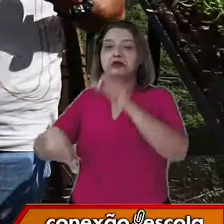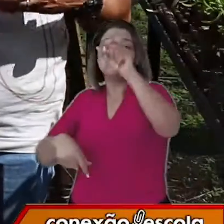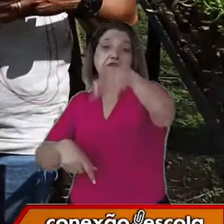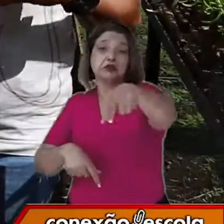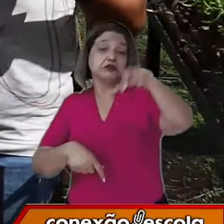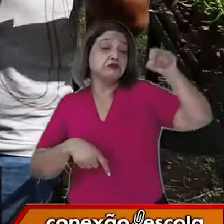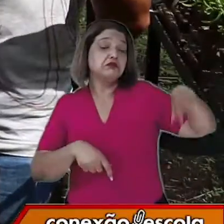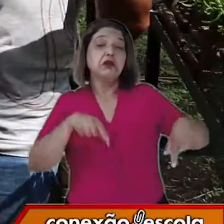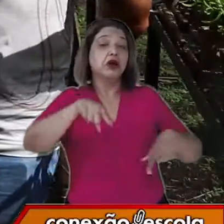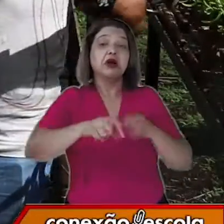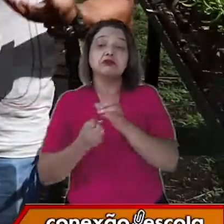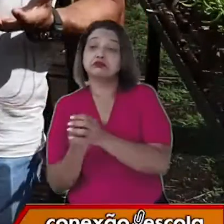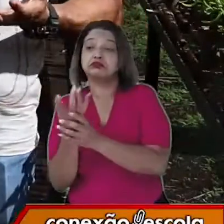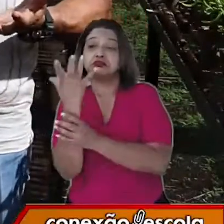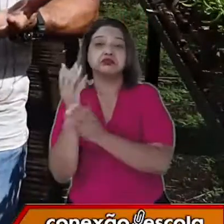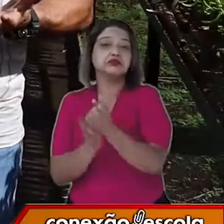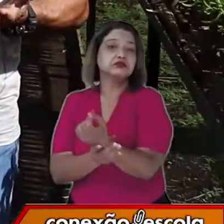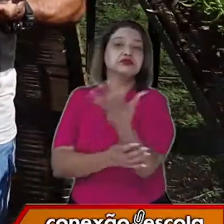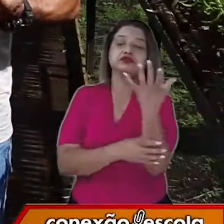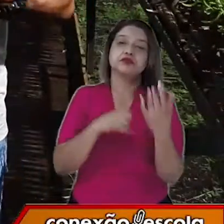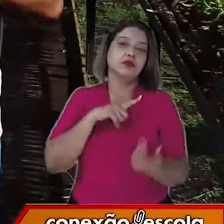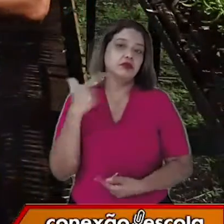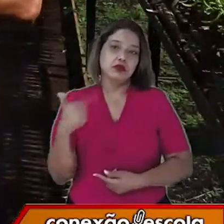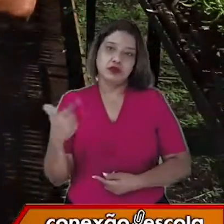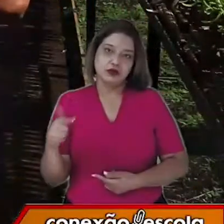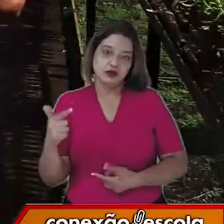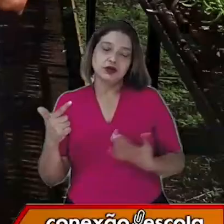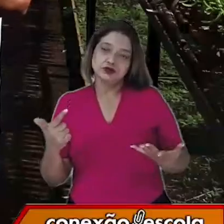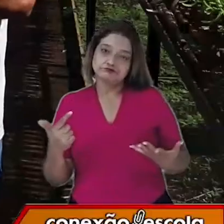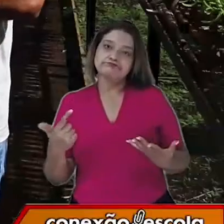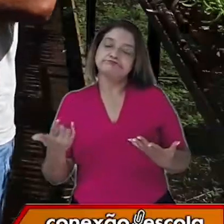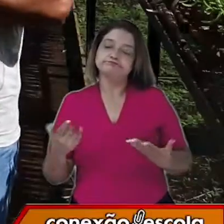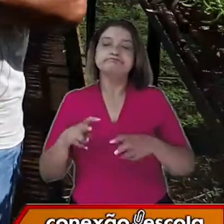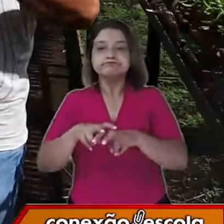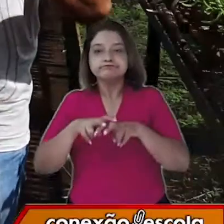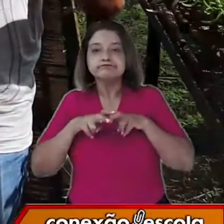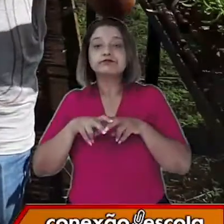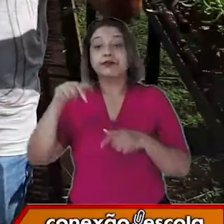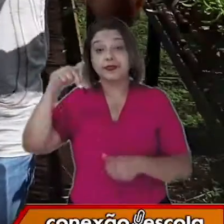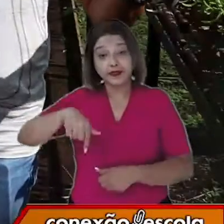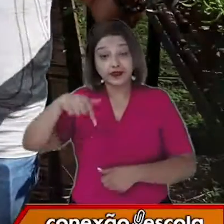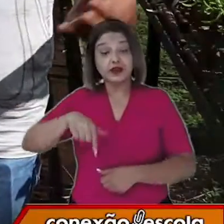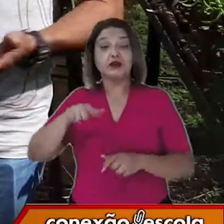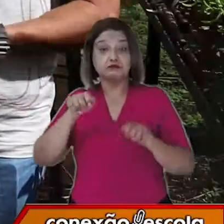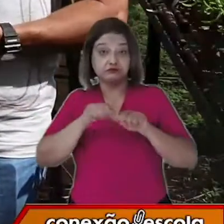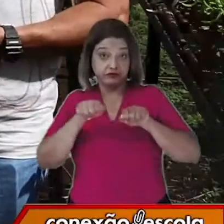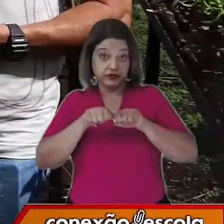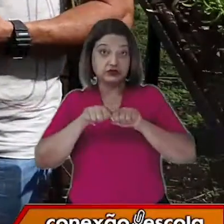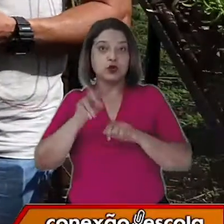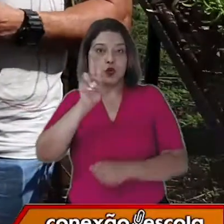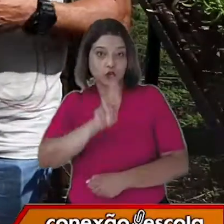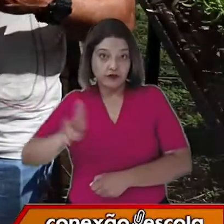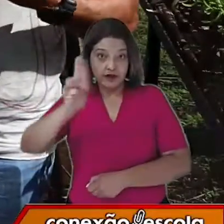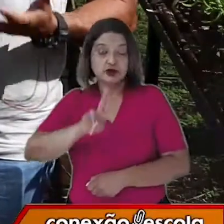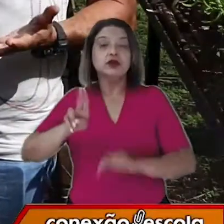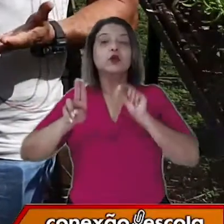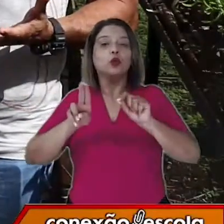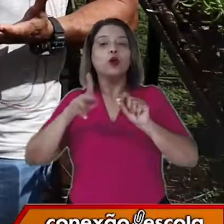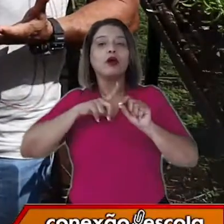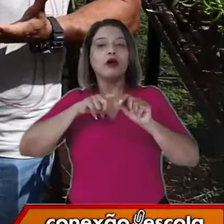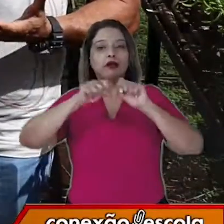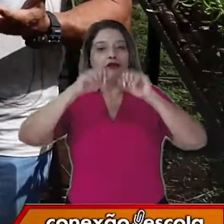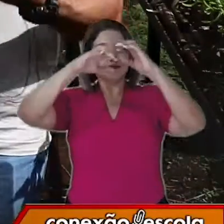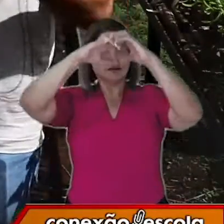determinados lugares onde elas não vão germinar mais. Por isso, a universidade criou aqui um viveiro de mudas, que é chamado viveiro